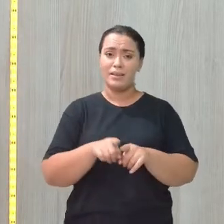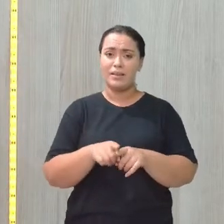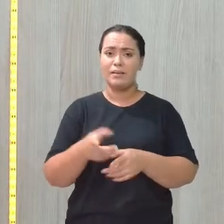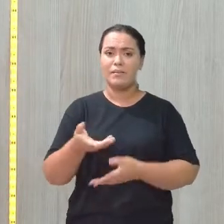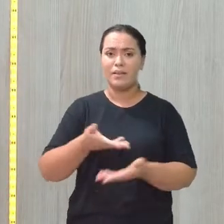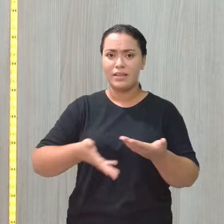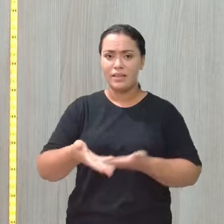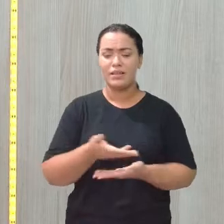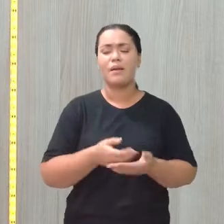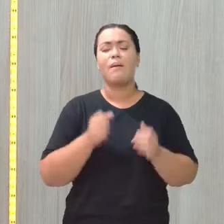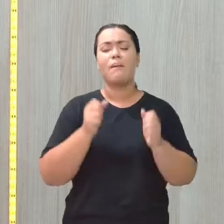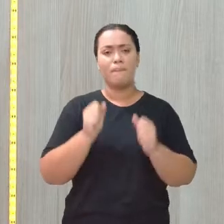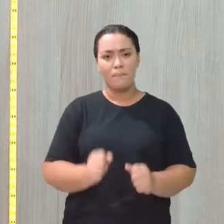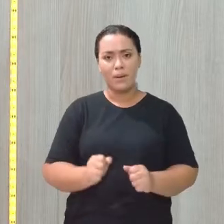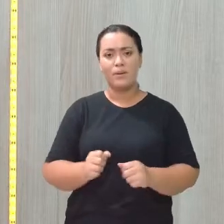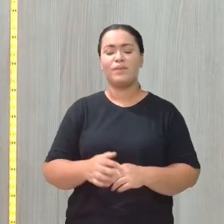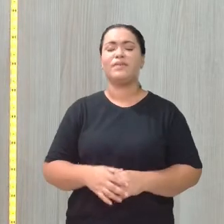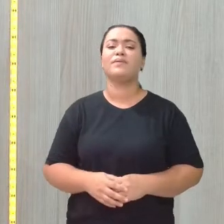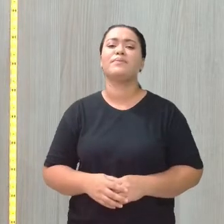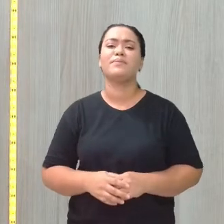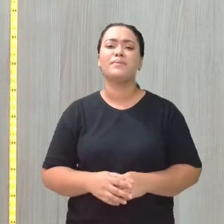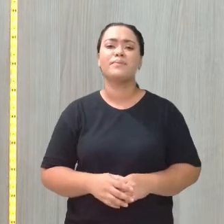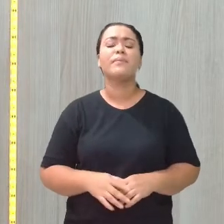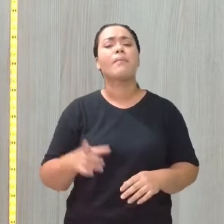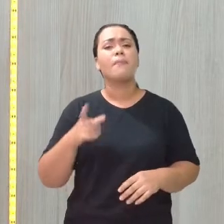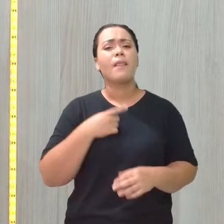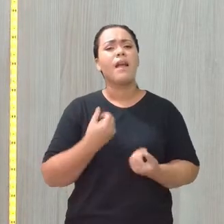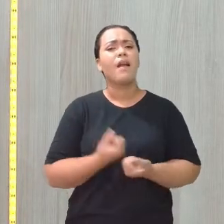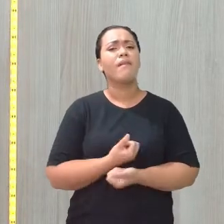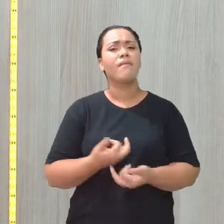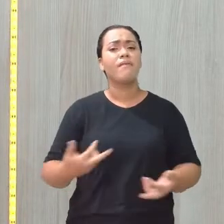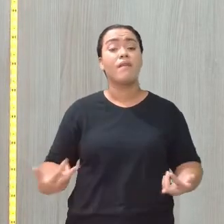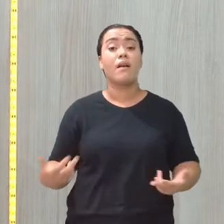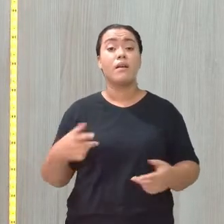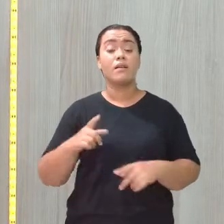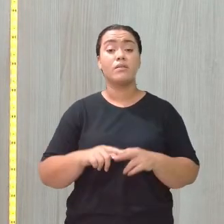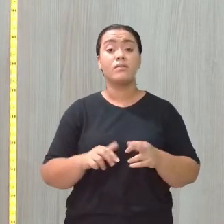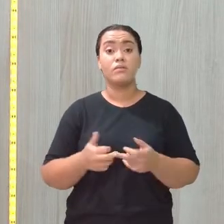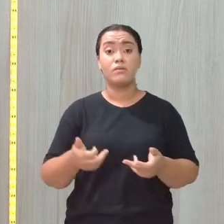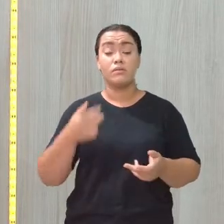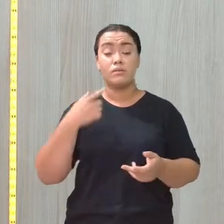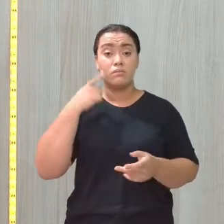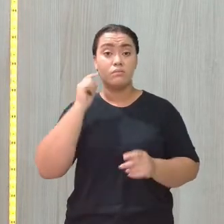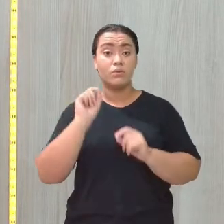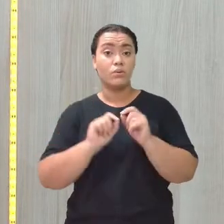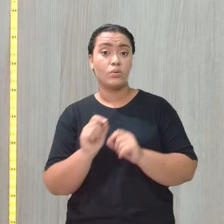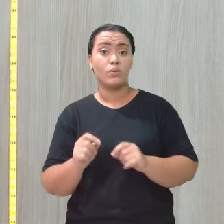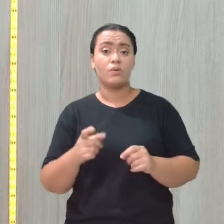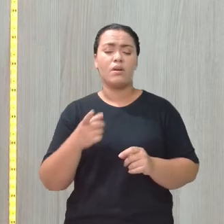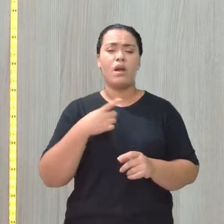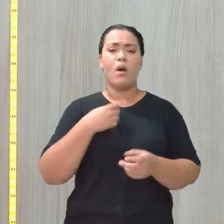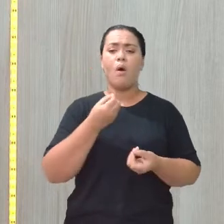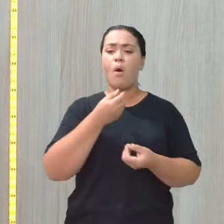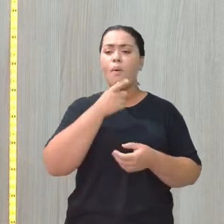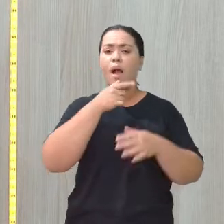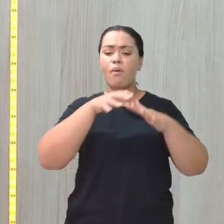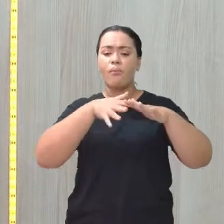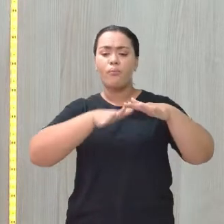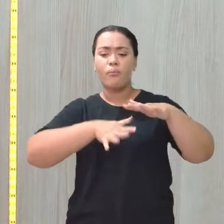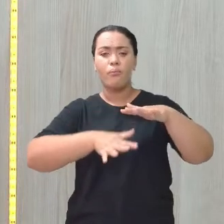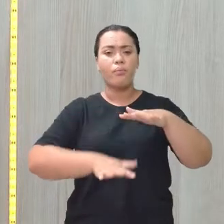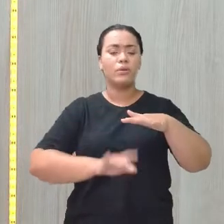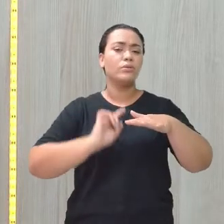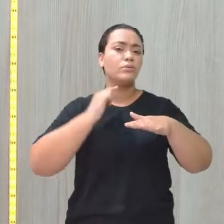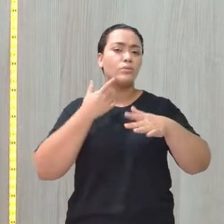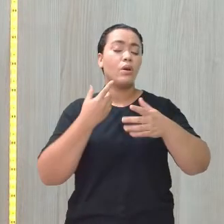um que for lá pode interagir também. Tem várias coisas assim que você vai vendo como acontece a decantação da água, todo o sistema